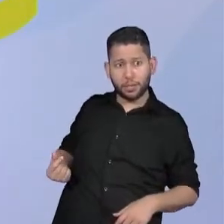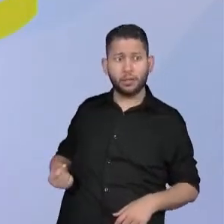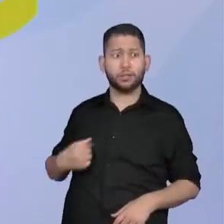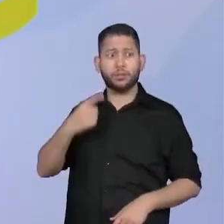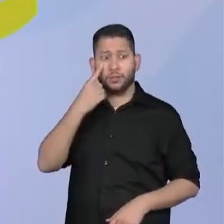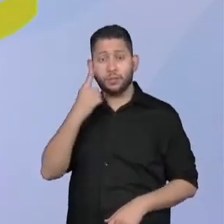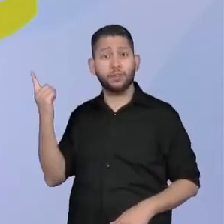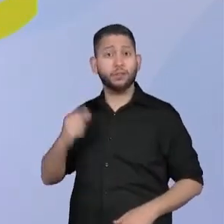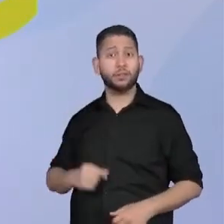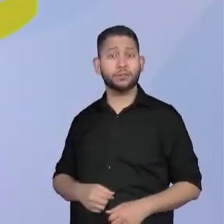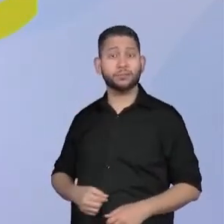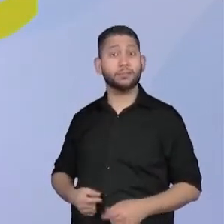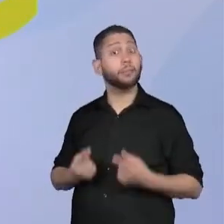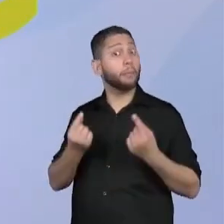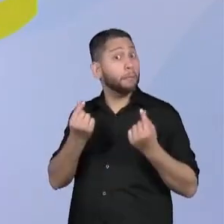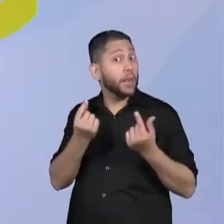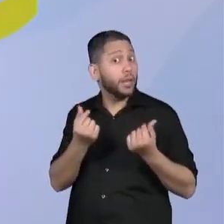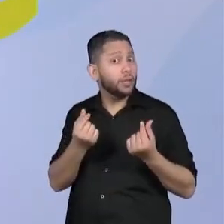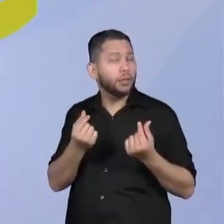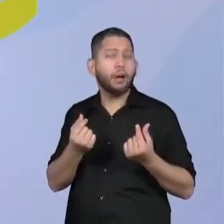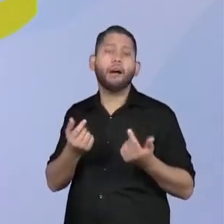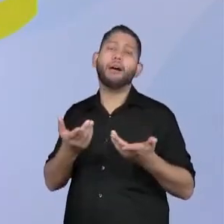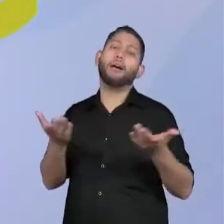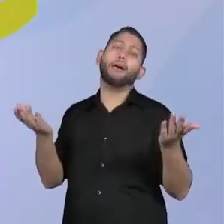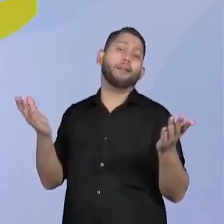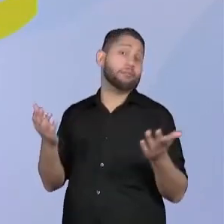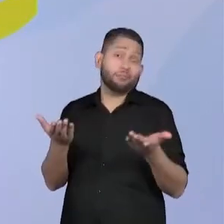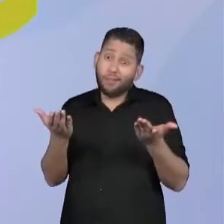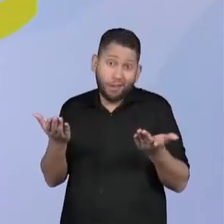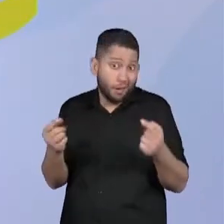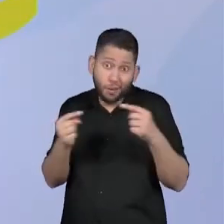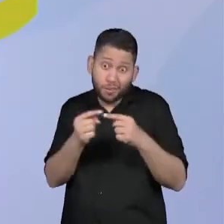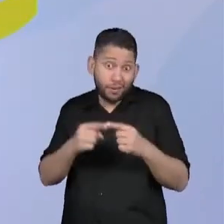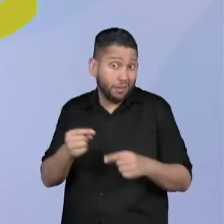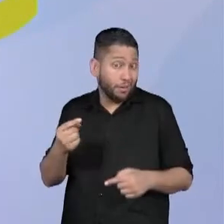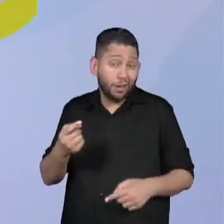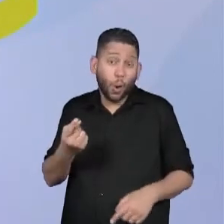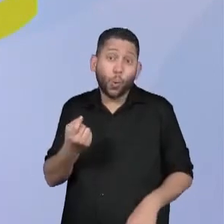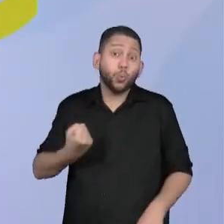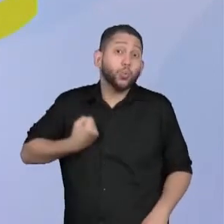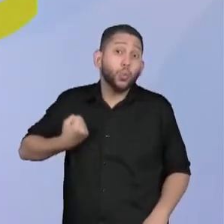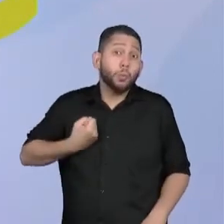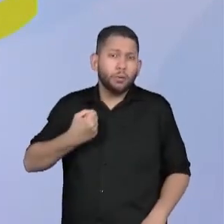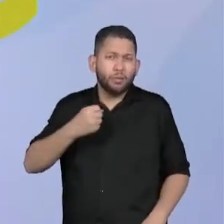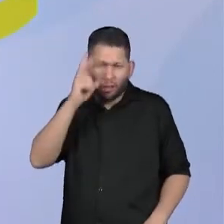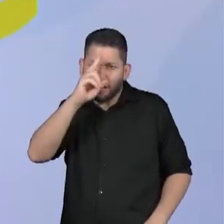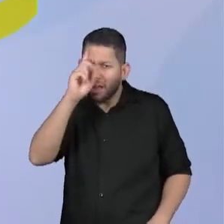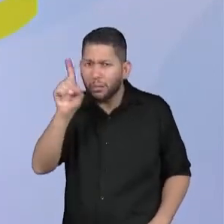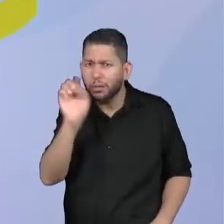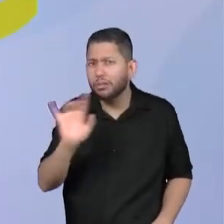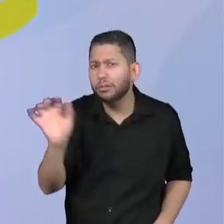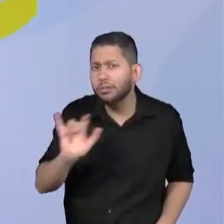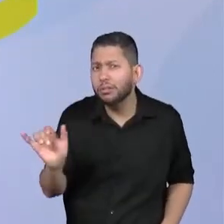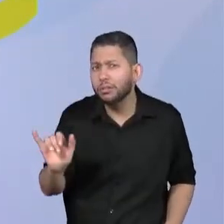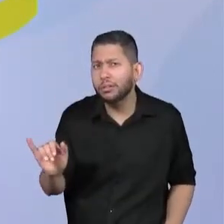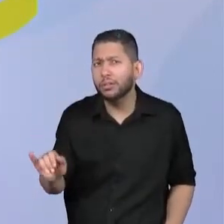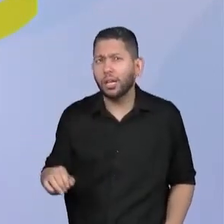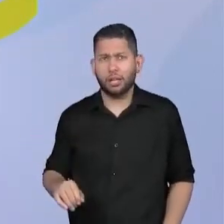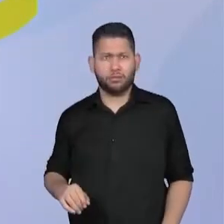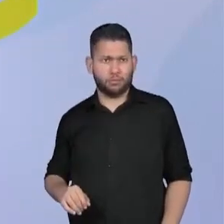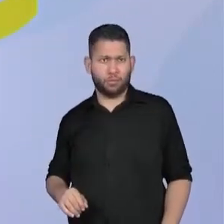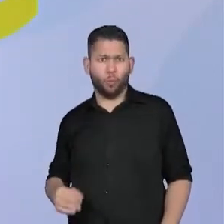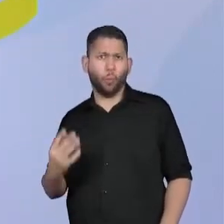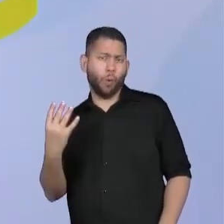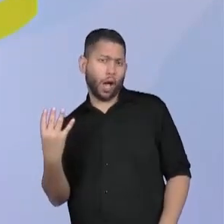Se tem preço, eu vou precisar lembrar de número, né? E aí, como é que estão os seus números? 999, sabe chegar lá? Se